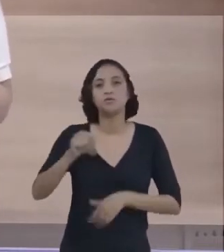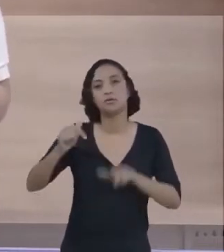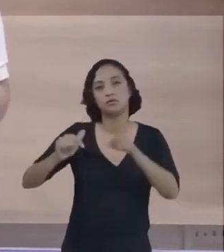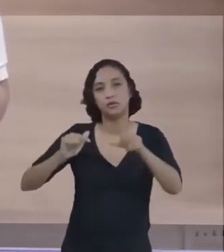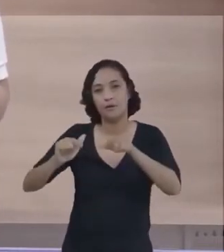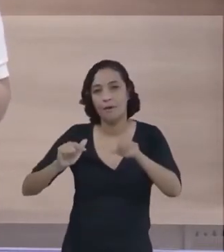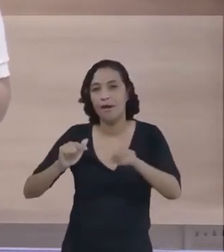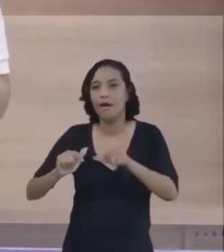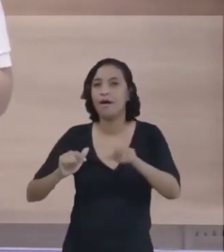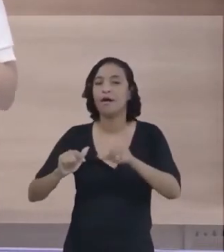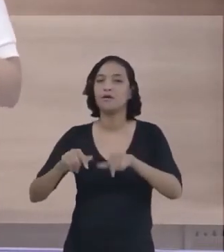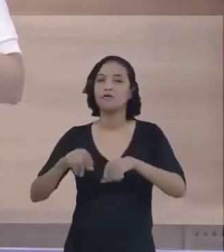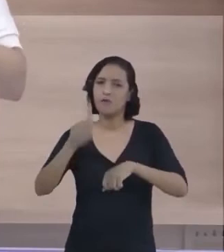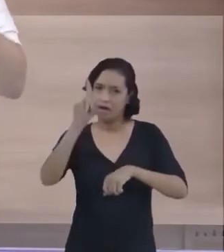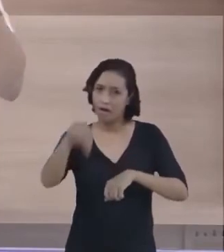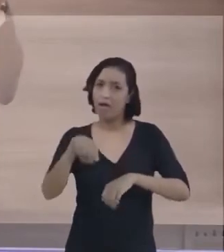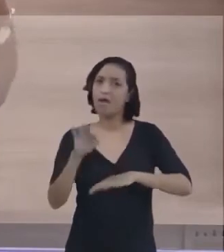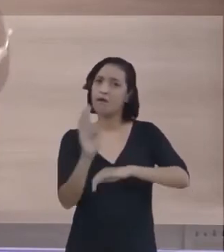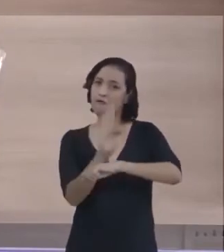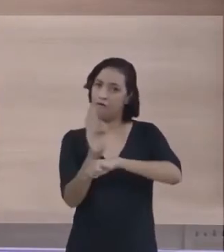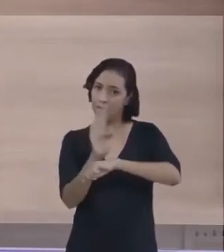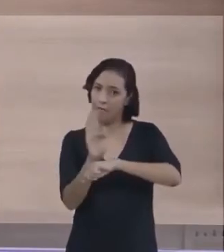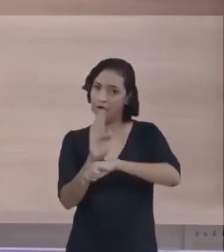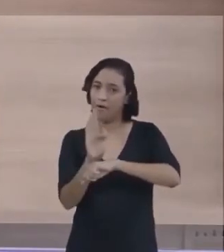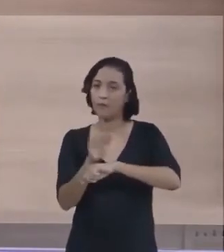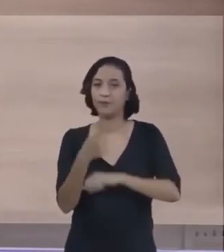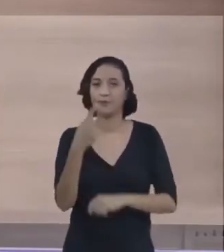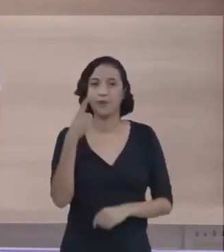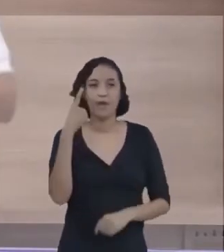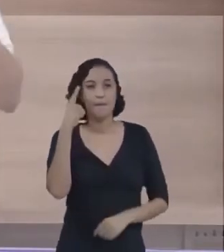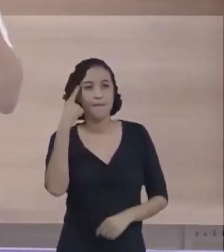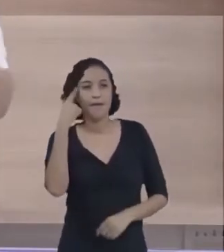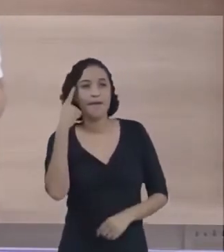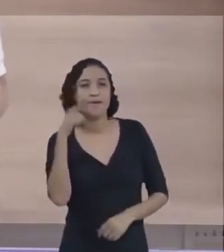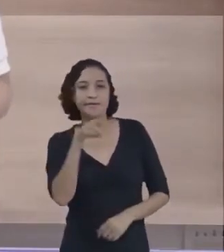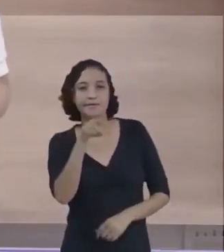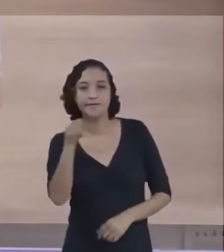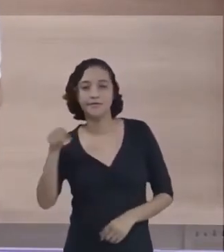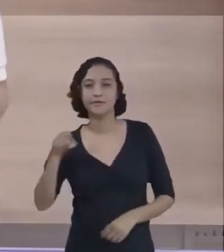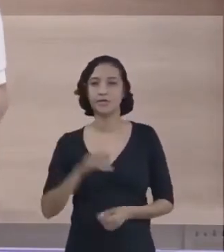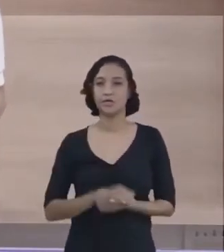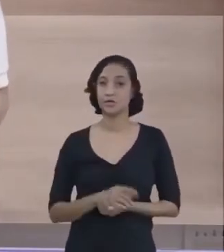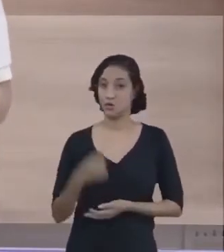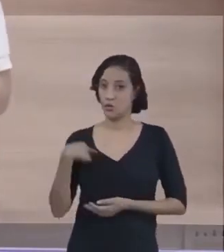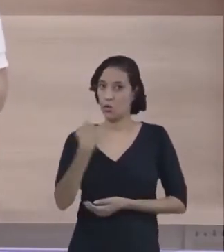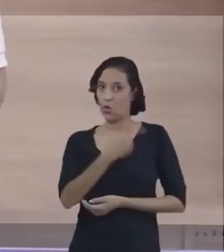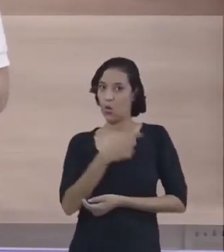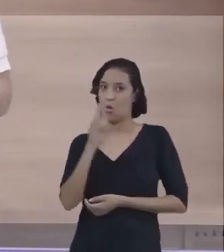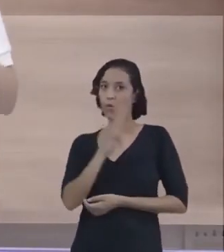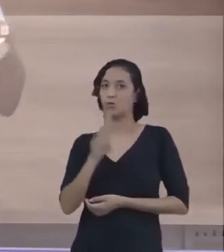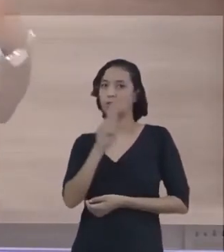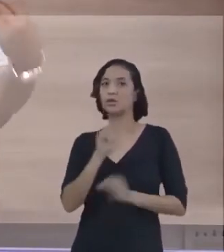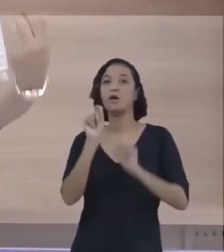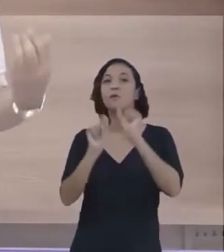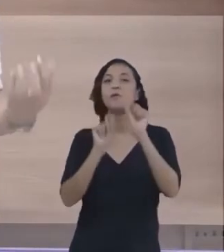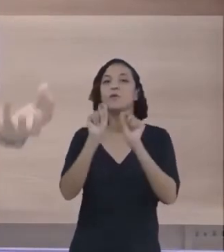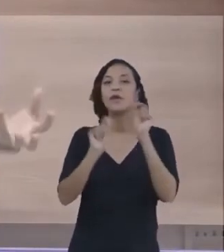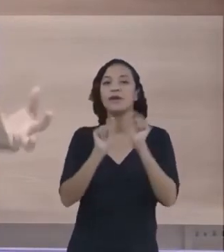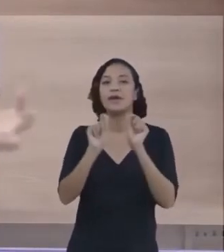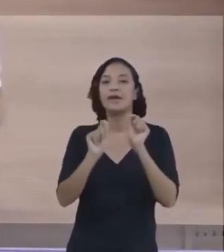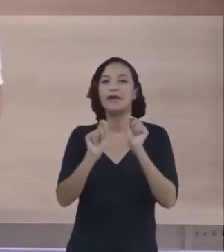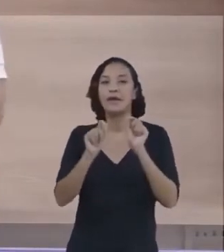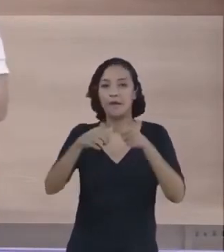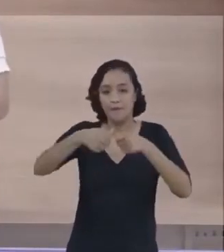é convencional em todo lugar. Imagine, crianças, nós usamos esses instrumentos para medir. Pode